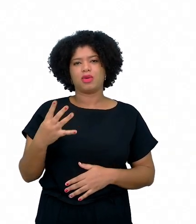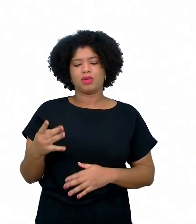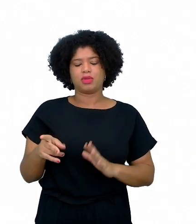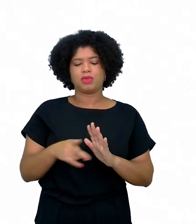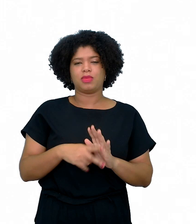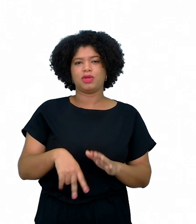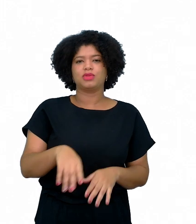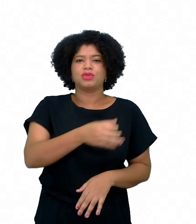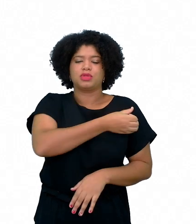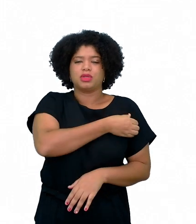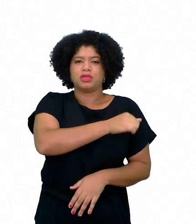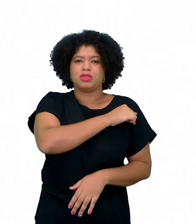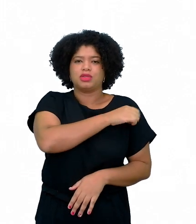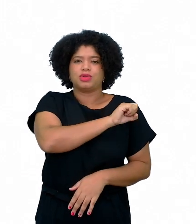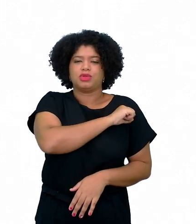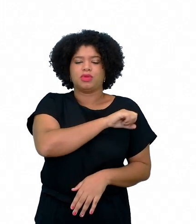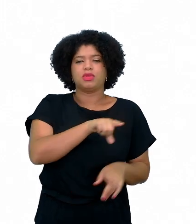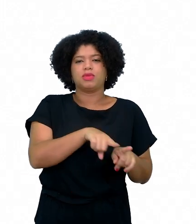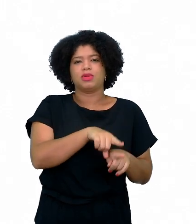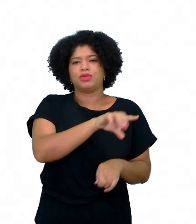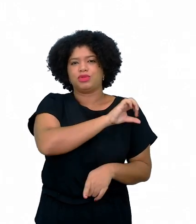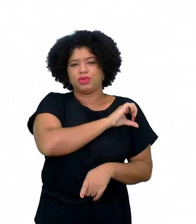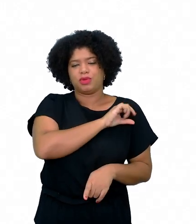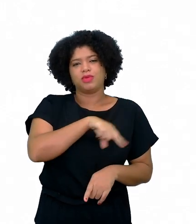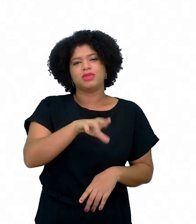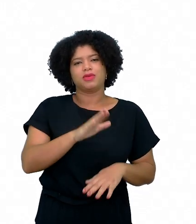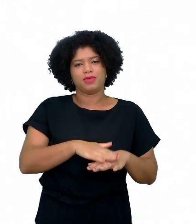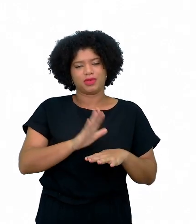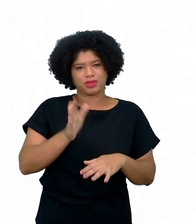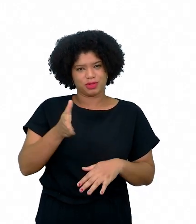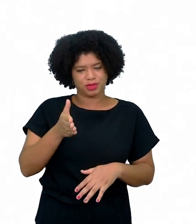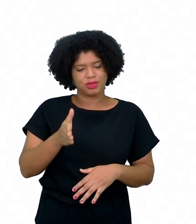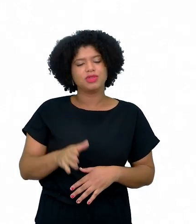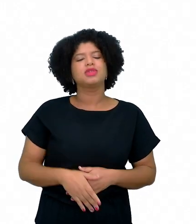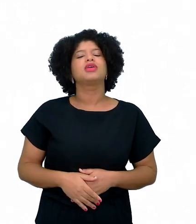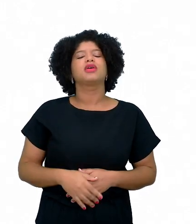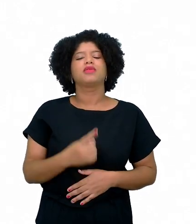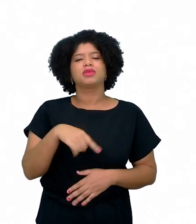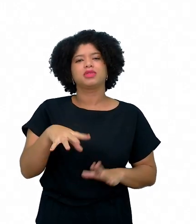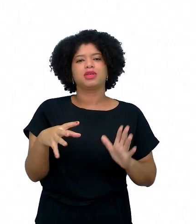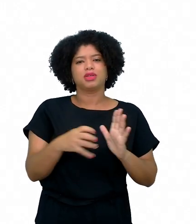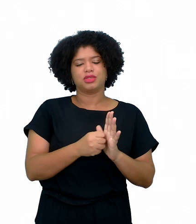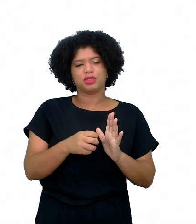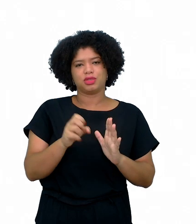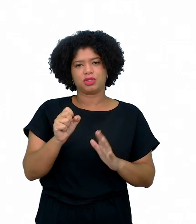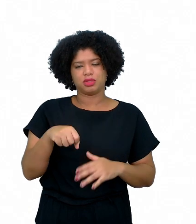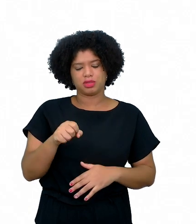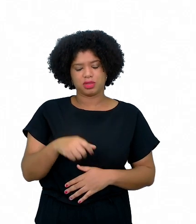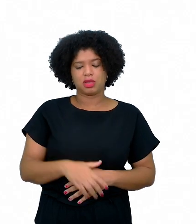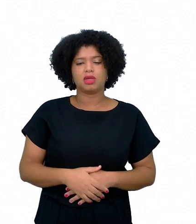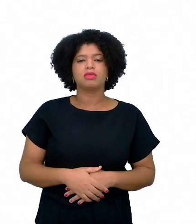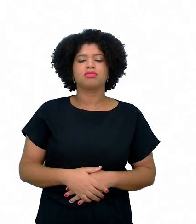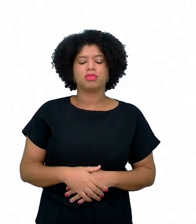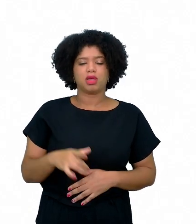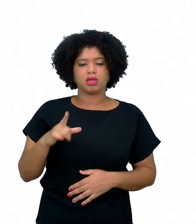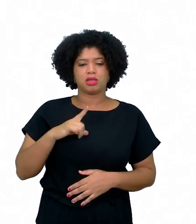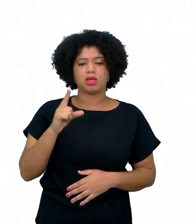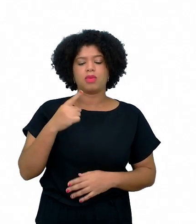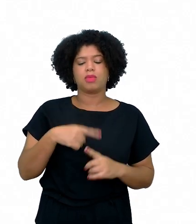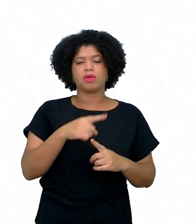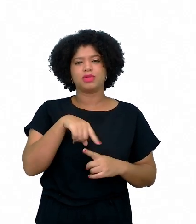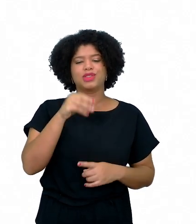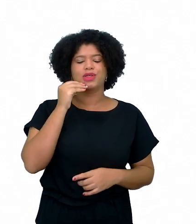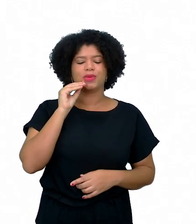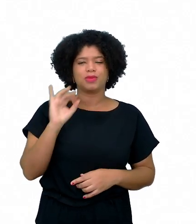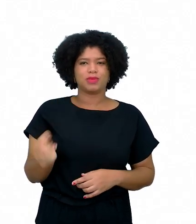para o sétimo, para o oitavo e para o nono. Vocês já fizeram isso aí, porque vocês estão registrando, vocês estão com o caderninho de vocês estão